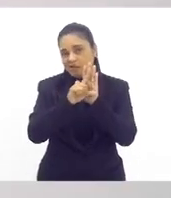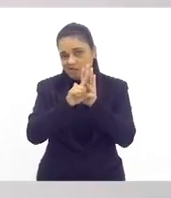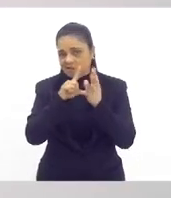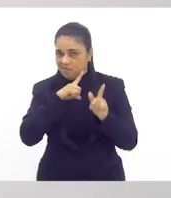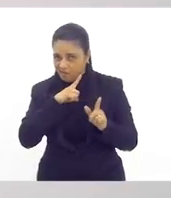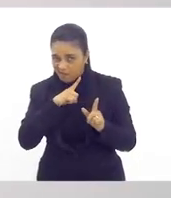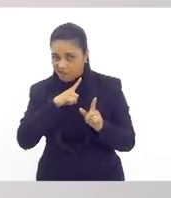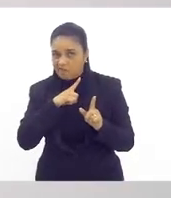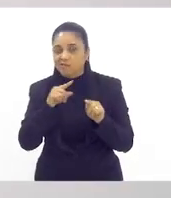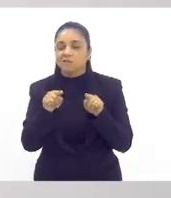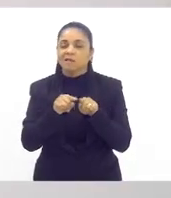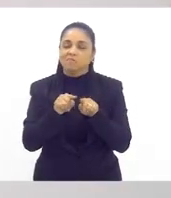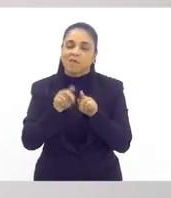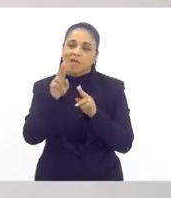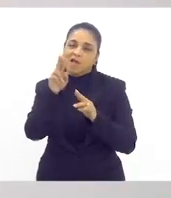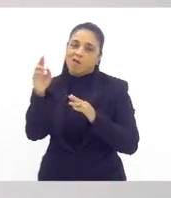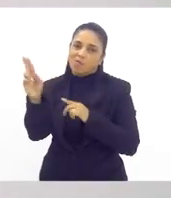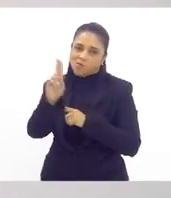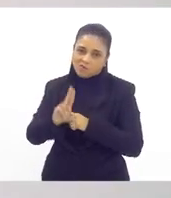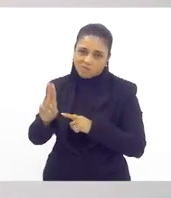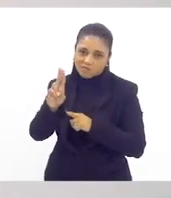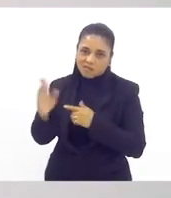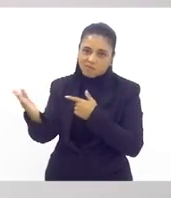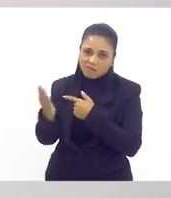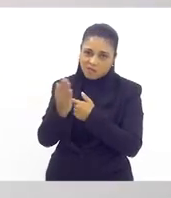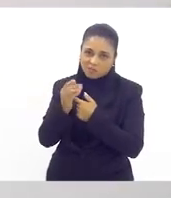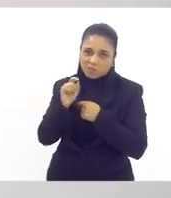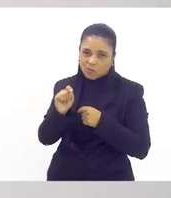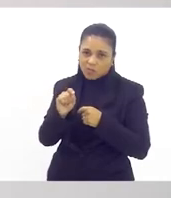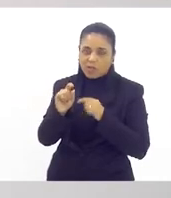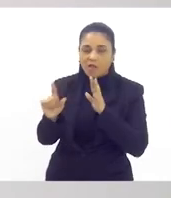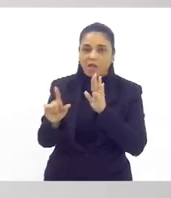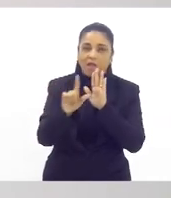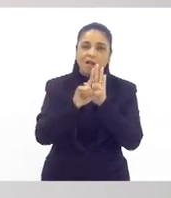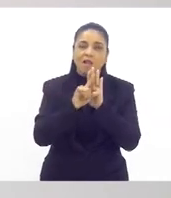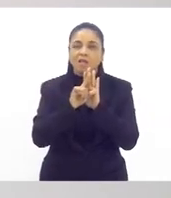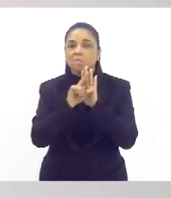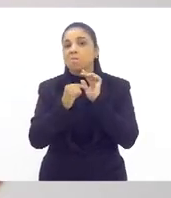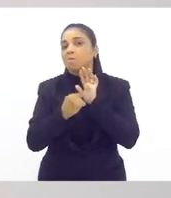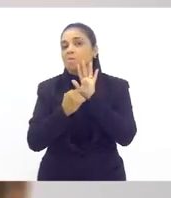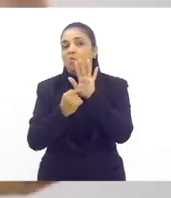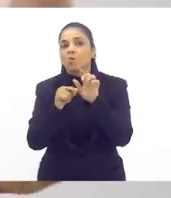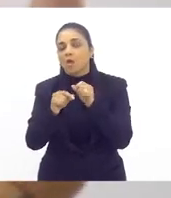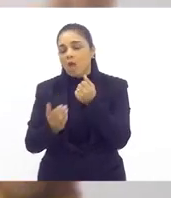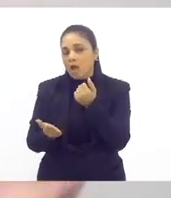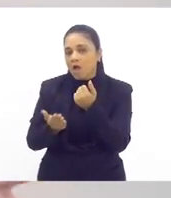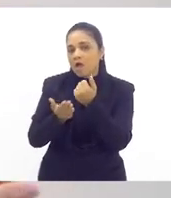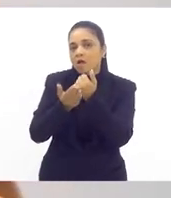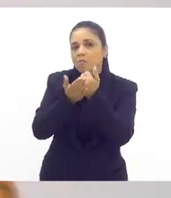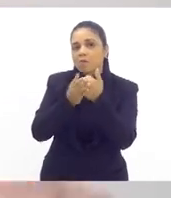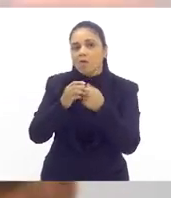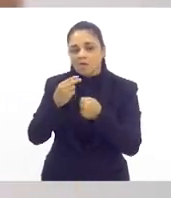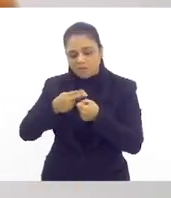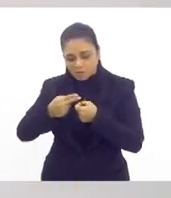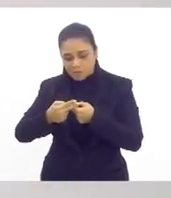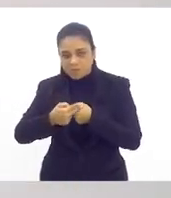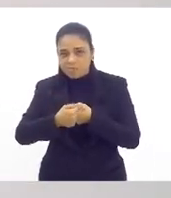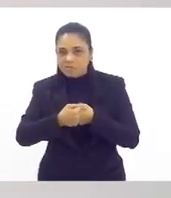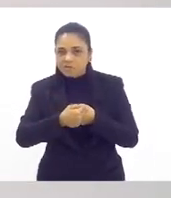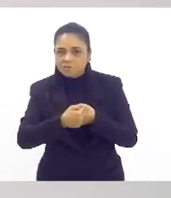nós vamos contar com a universidade porque a lei também preconiza isso Para apoiar os municípios